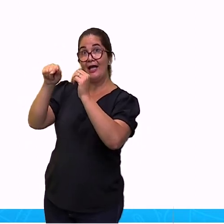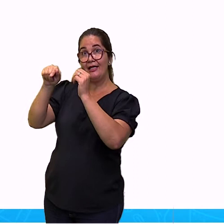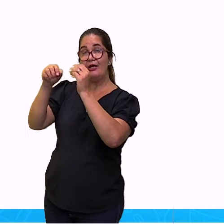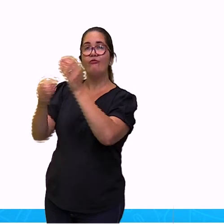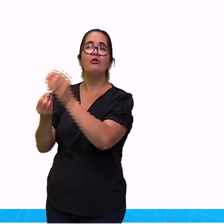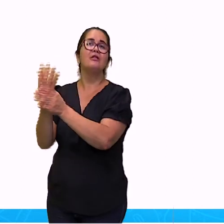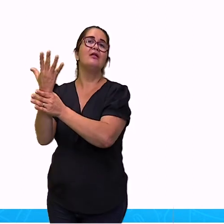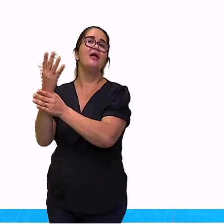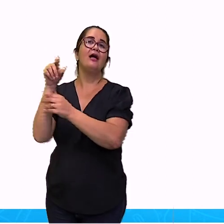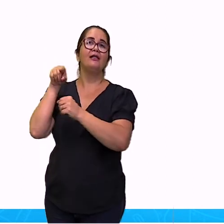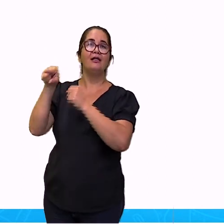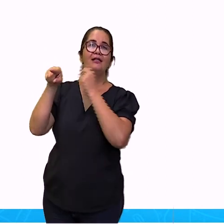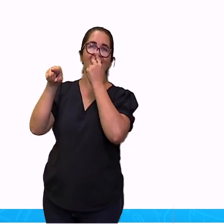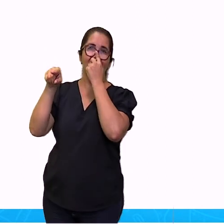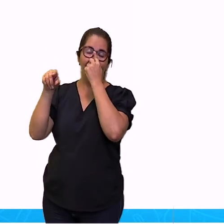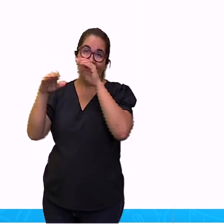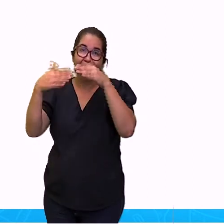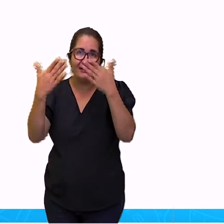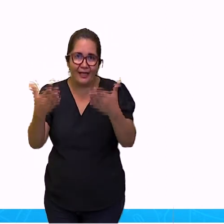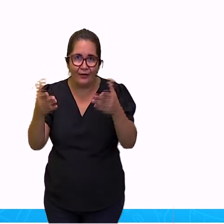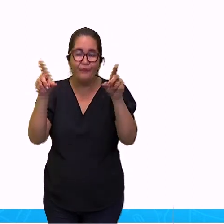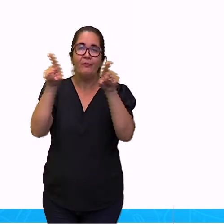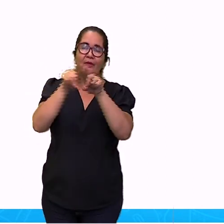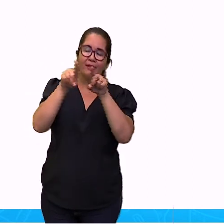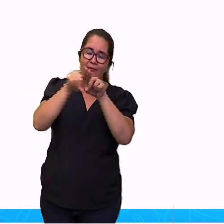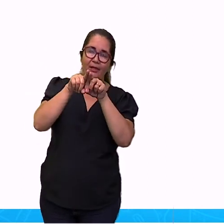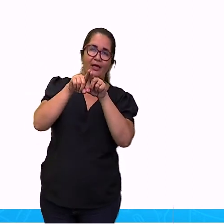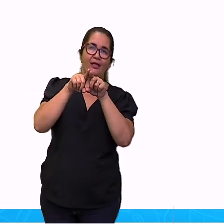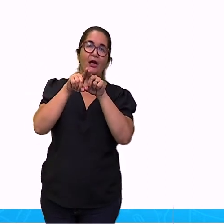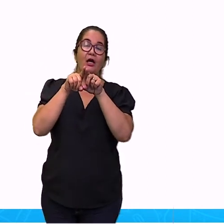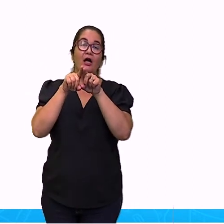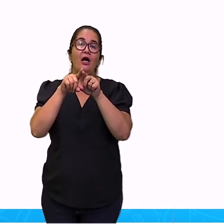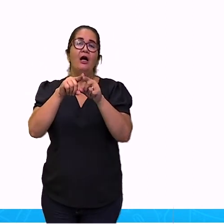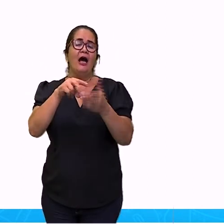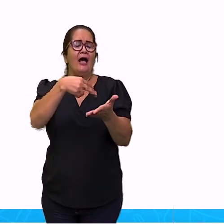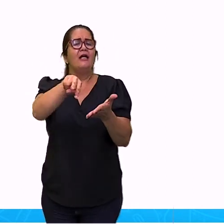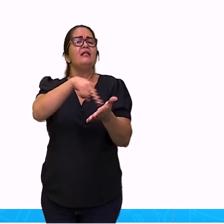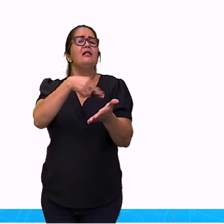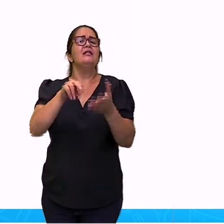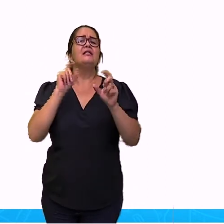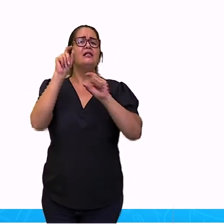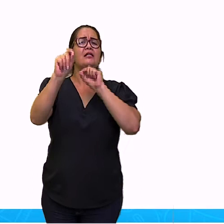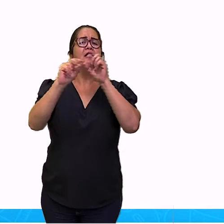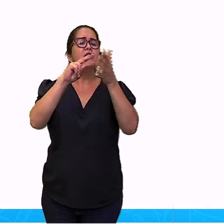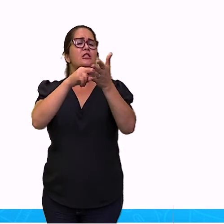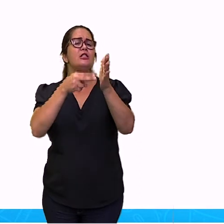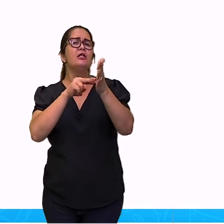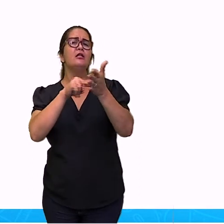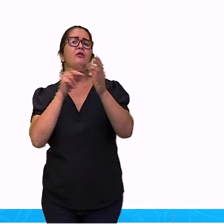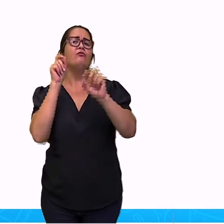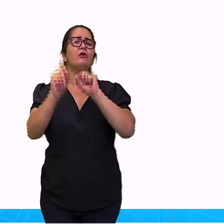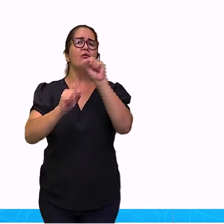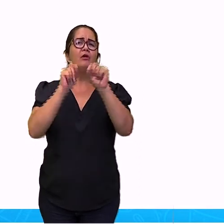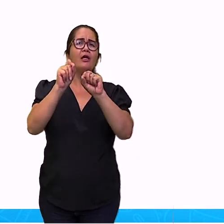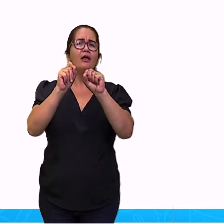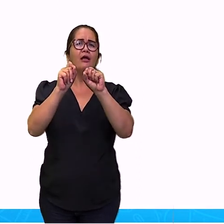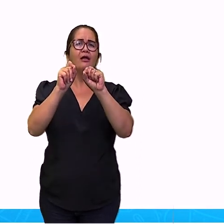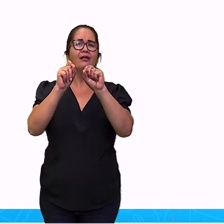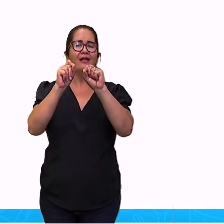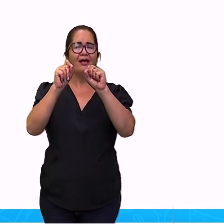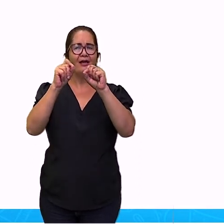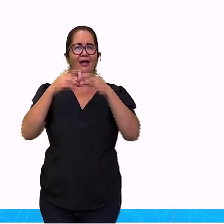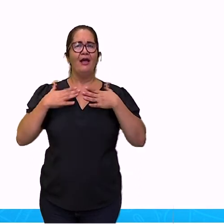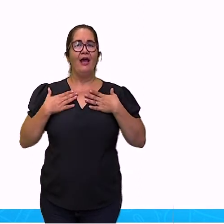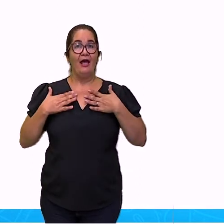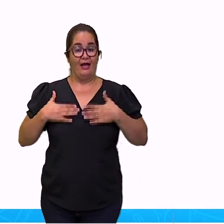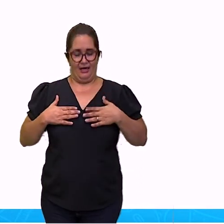linguagem universal. A dança é uma linguagem universal. Então, quer dizer, o mundo inteiro conhece a